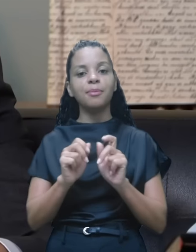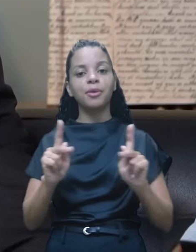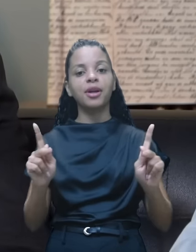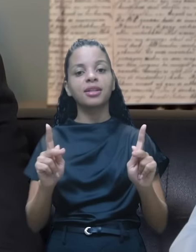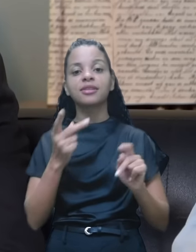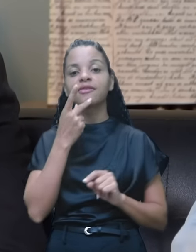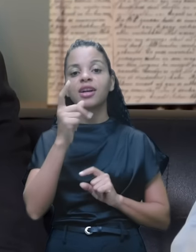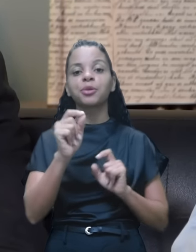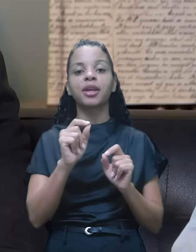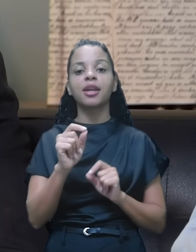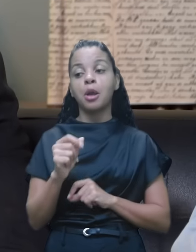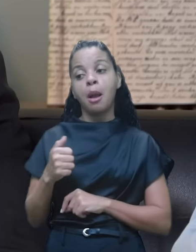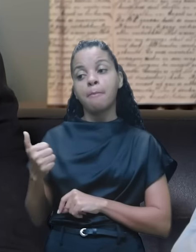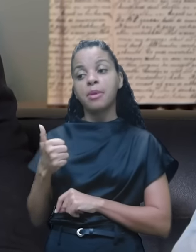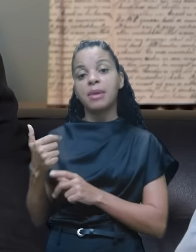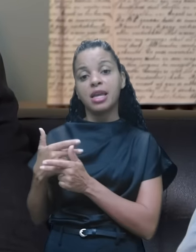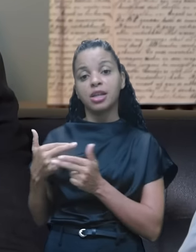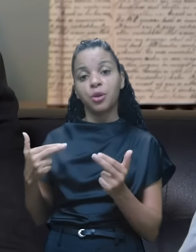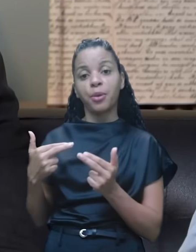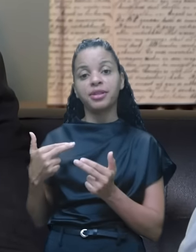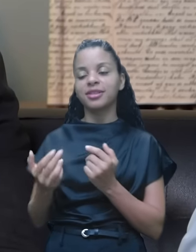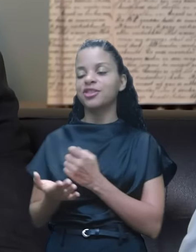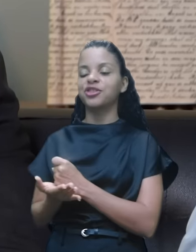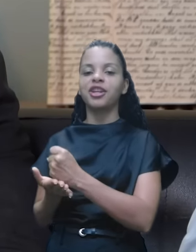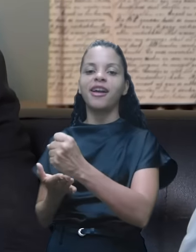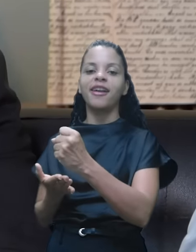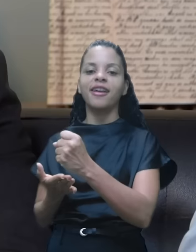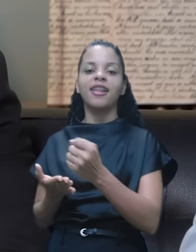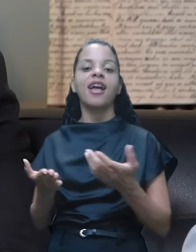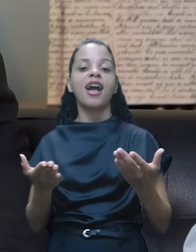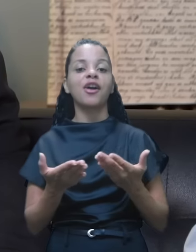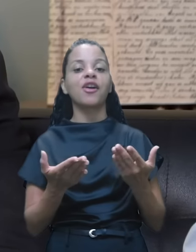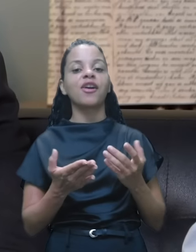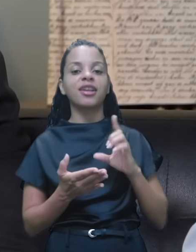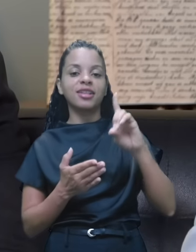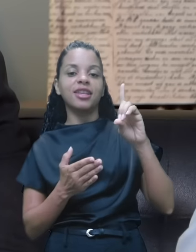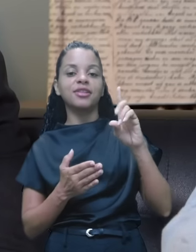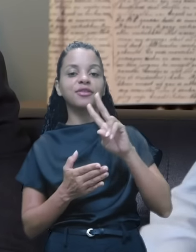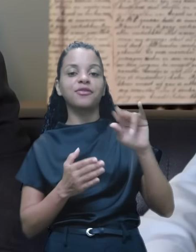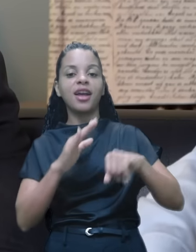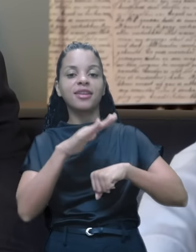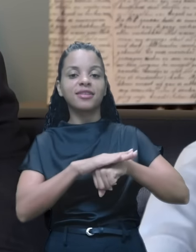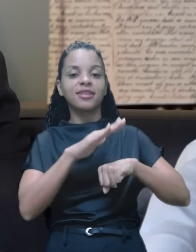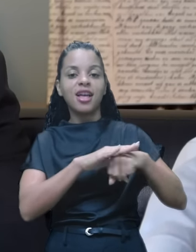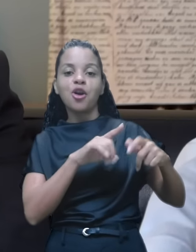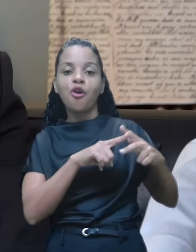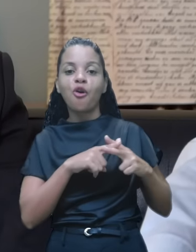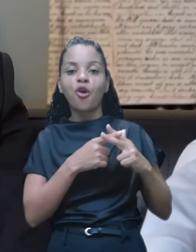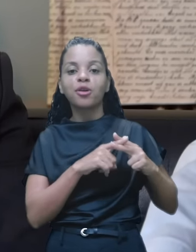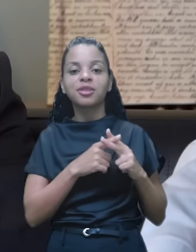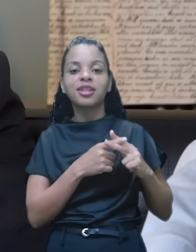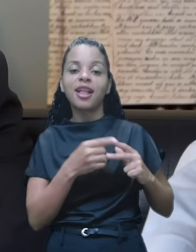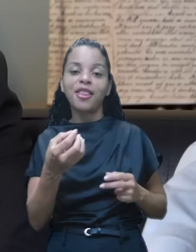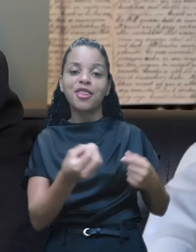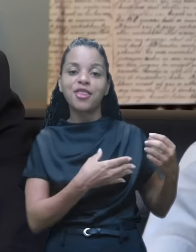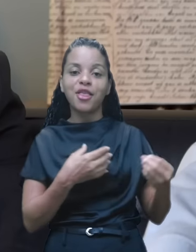primeiras coisas são passadas. Então Deus vai restaurar tudo e nós viveremos a eternidade, aquilo que a